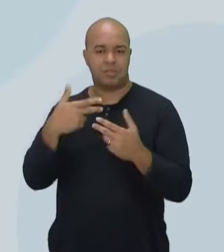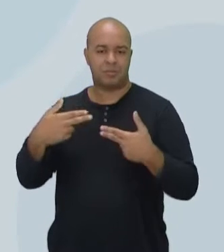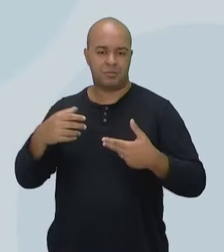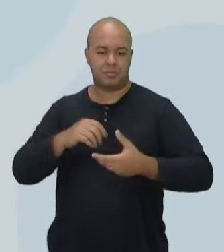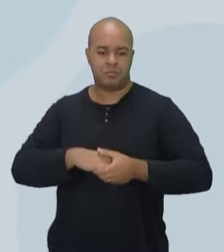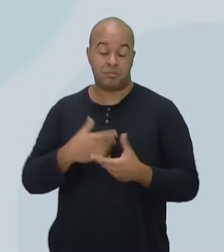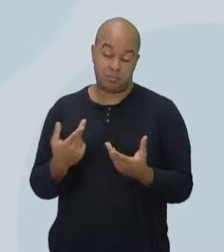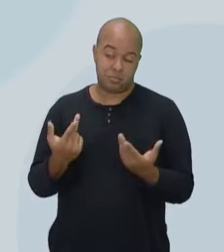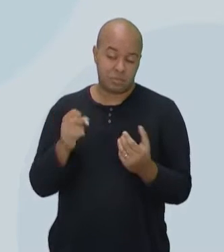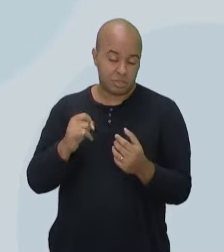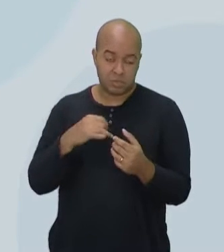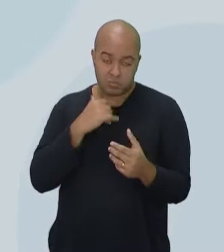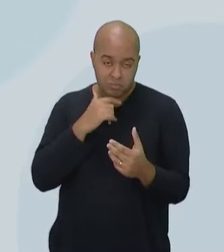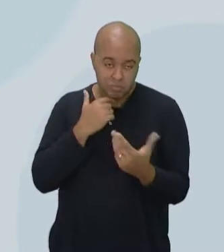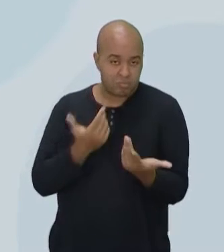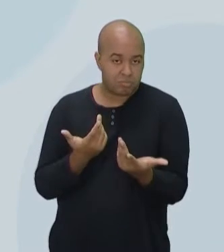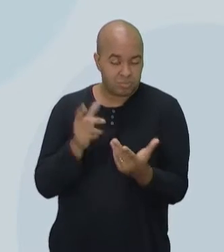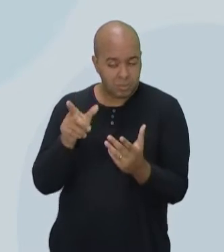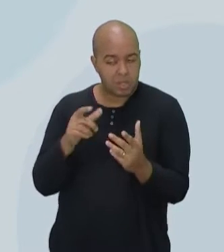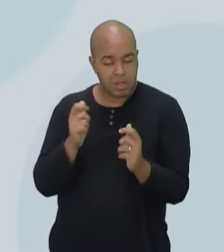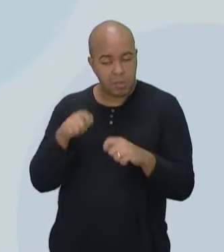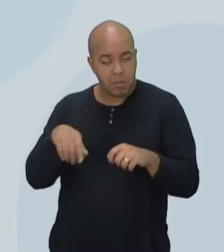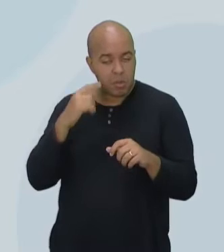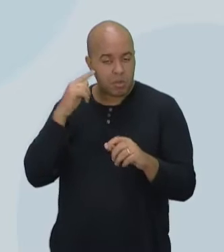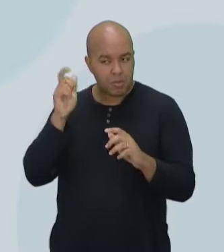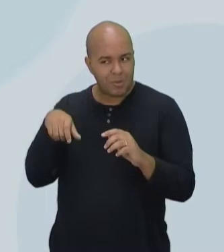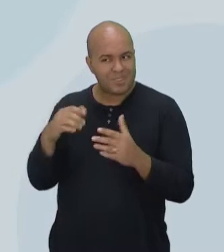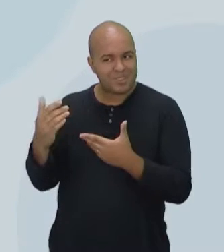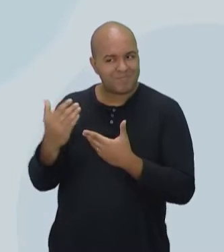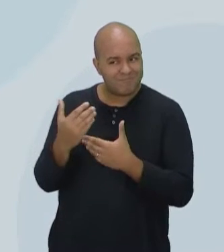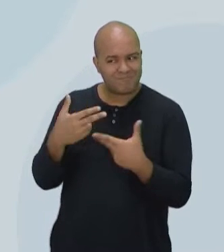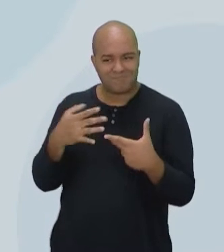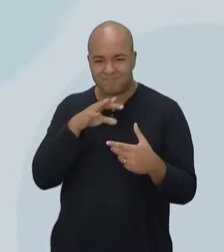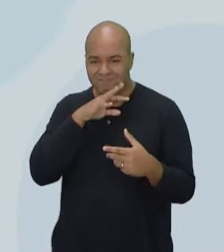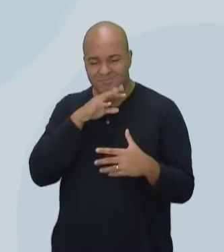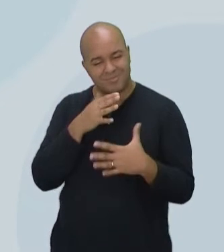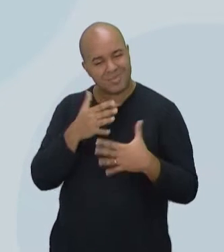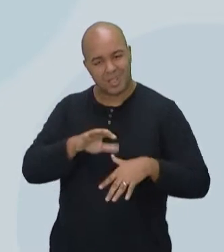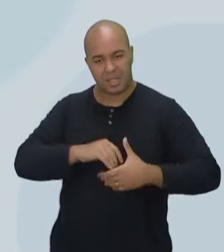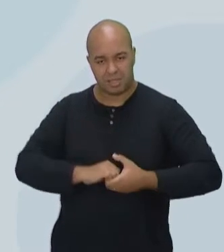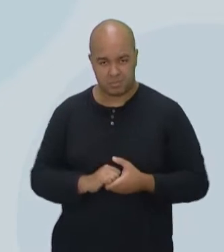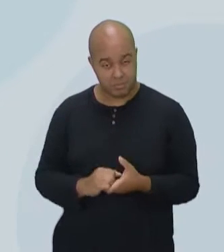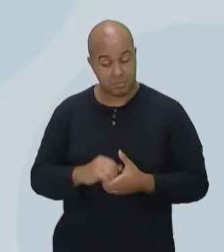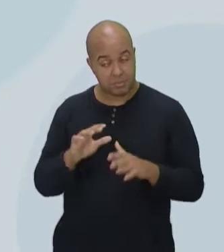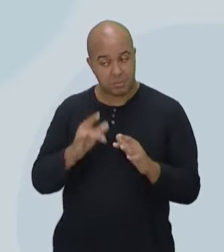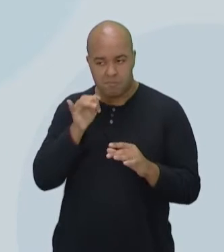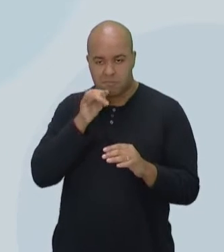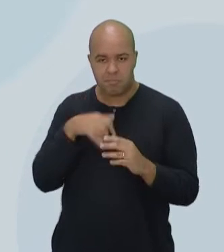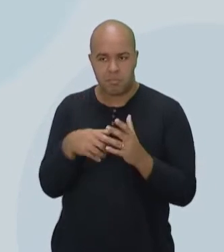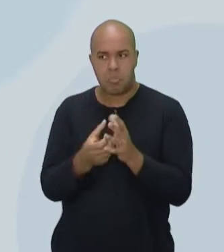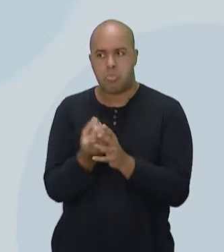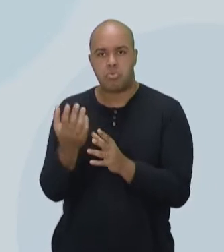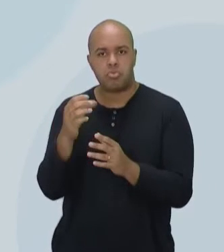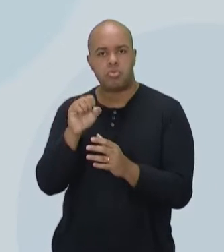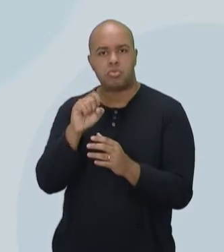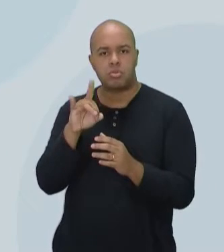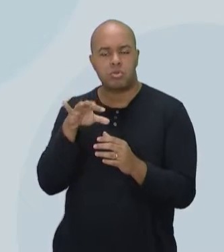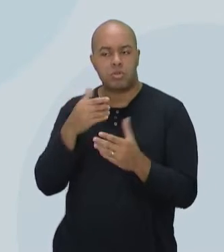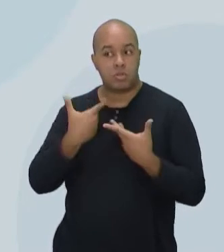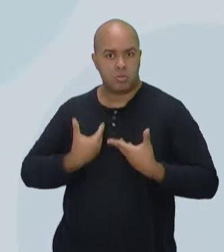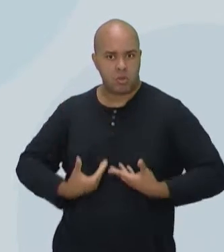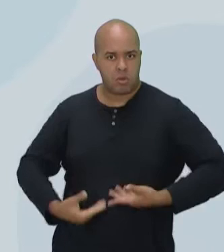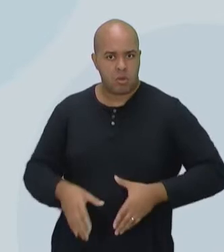finalidade, pois se não for assim, ele poderá nos trazer resultados indesejados. Então, por exemplo, o excesso de sódio no